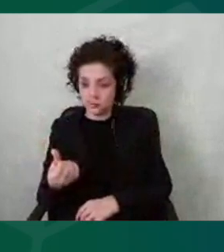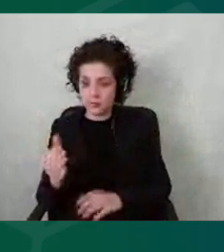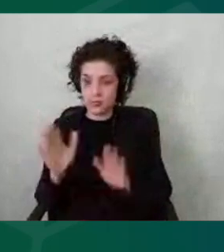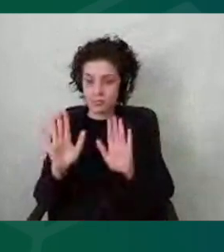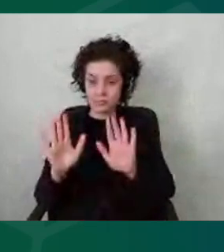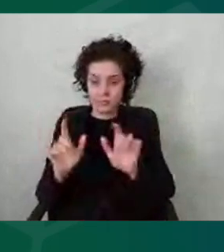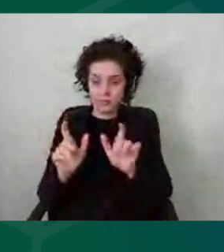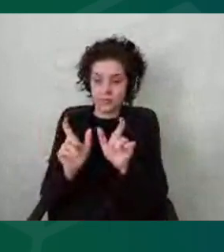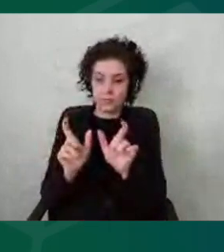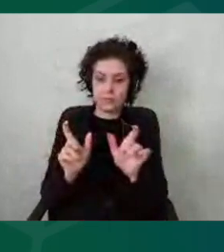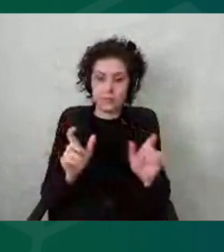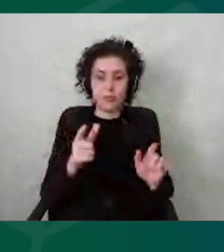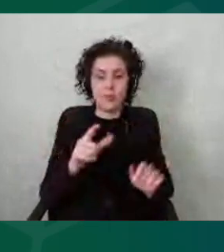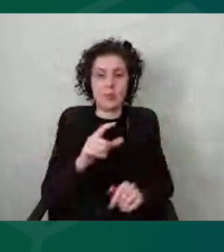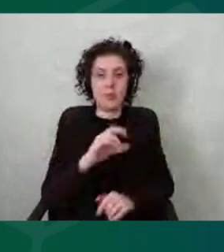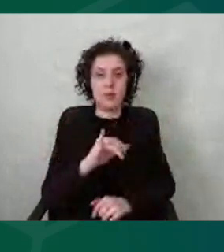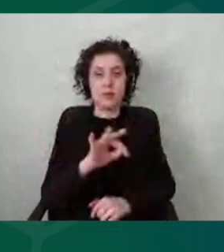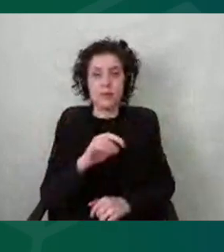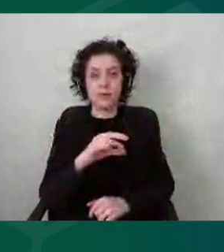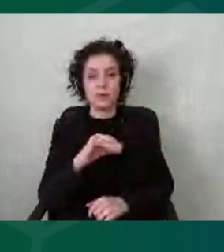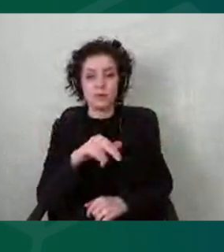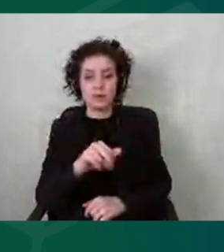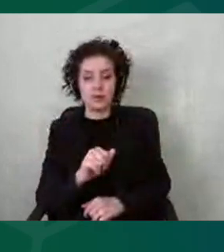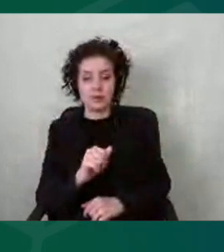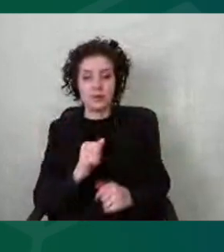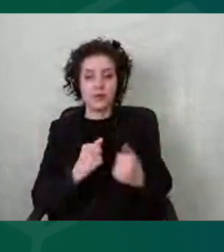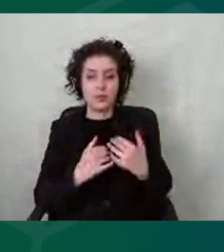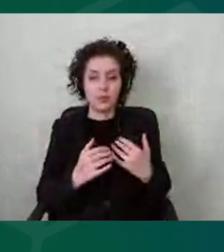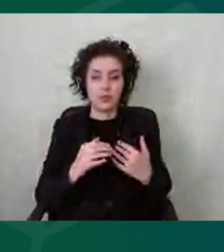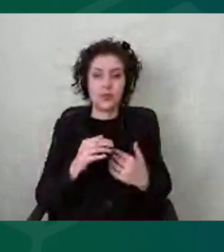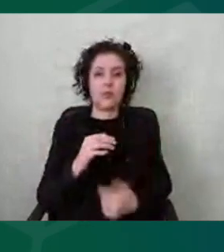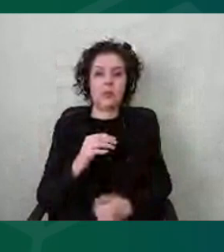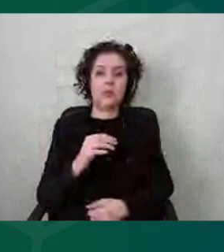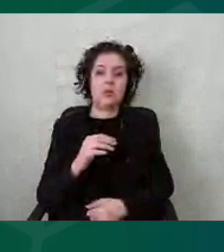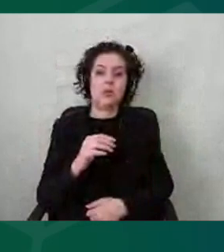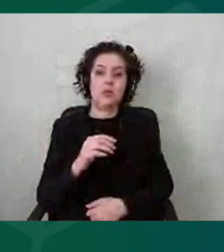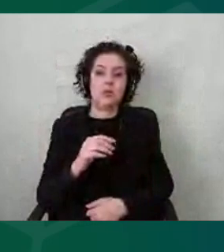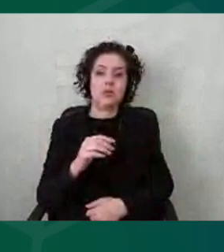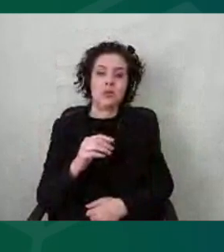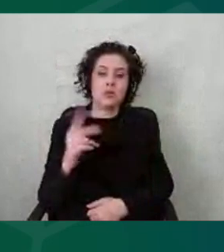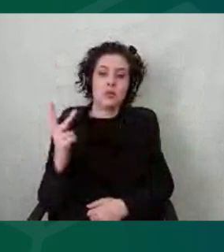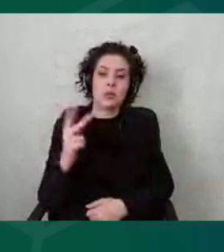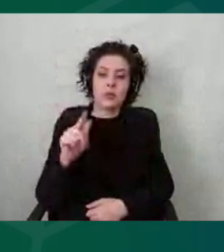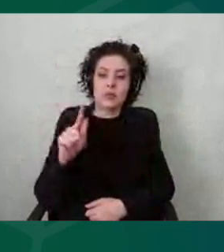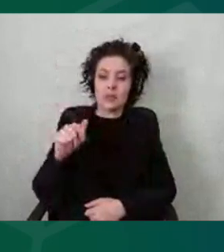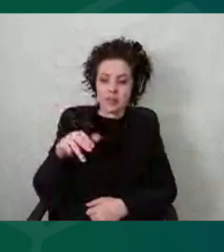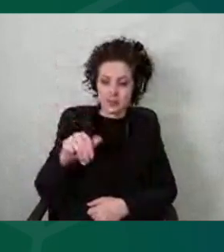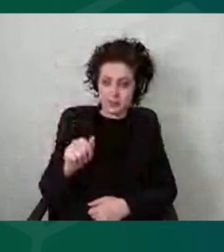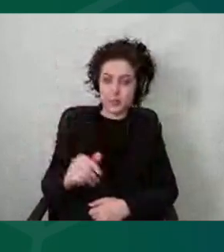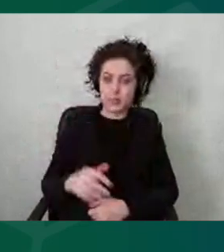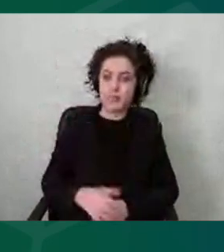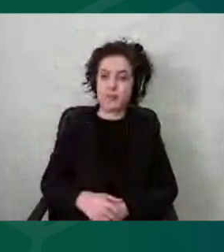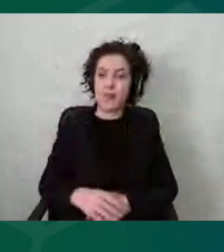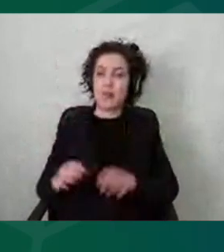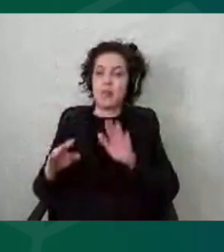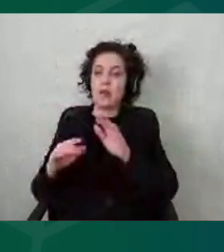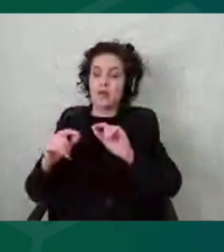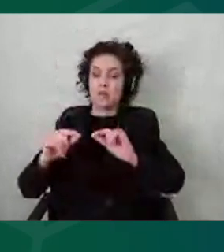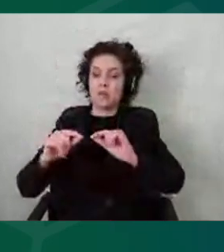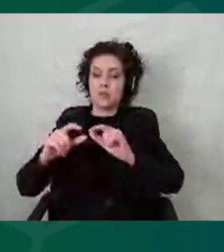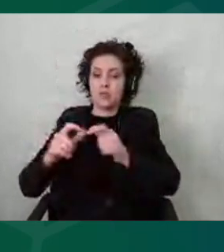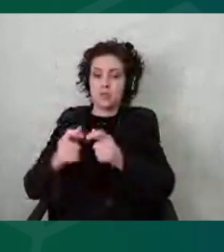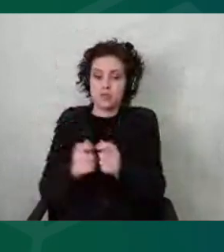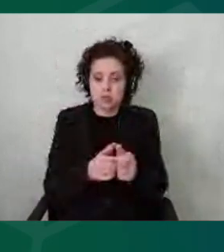citocinas inflamatórias, como TNF-alfa, interferon gama, eles estão mais aumentados nos pacientes do que